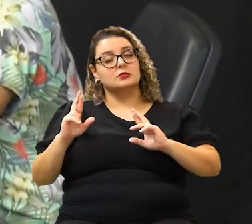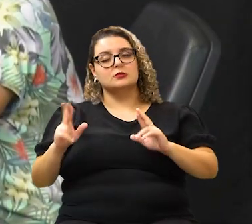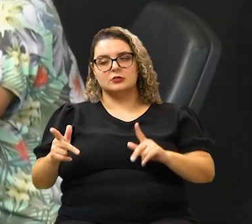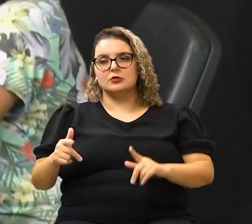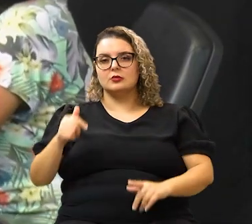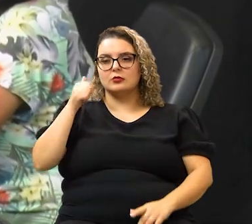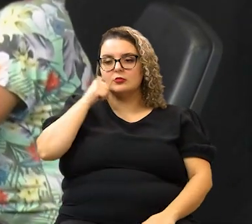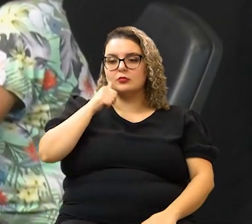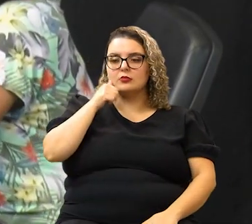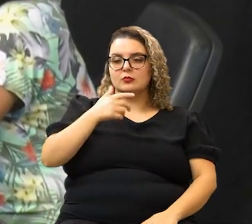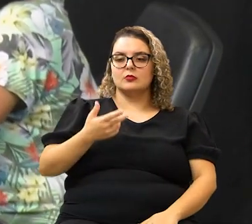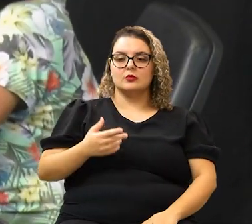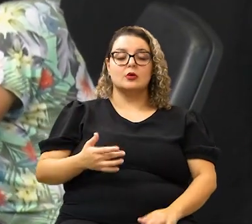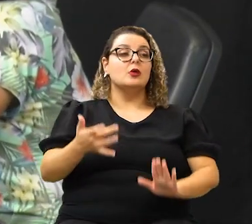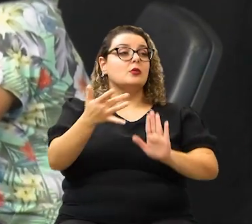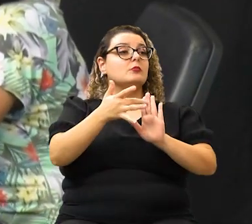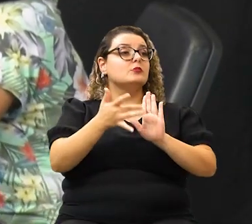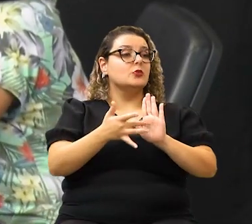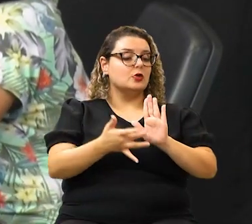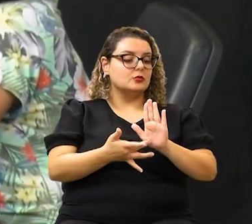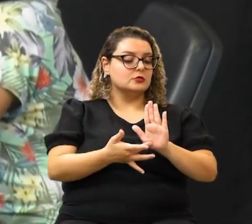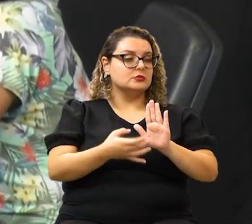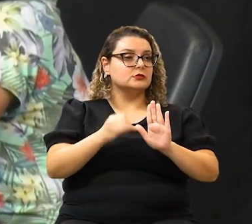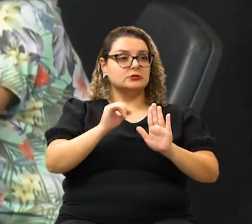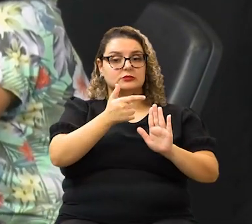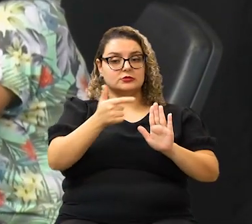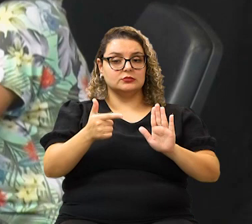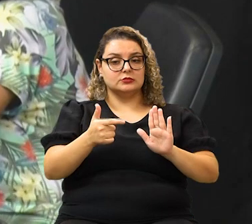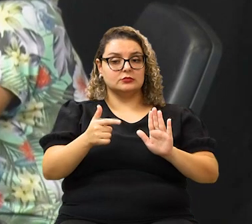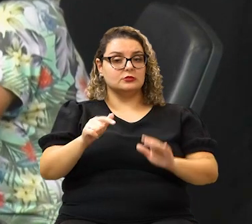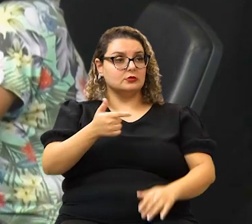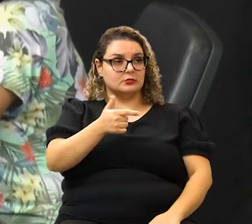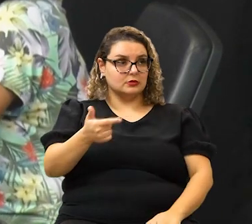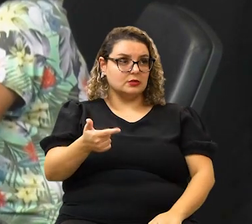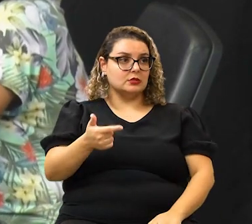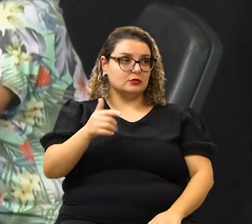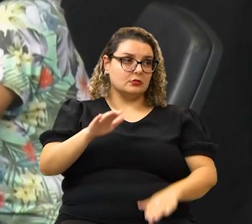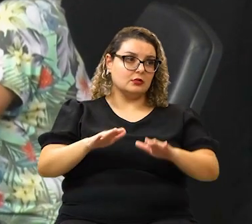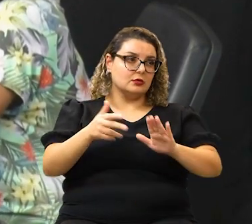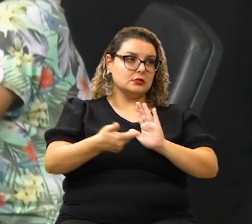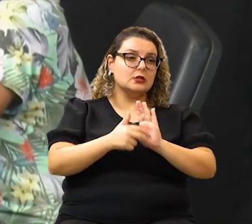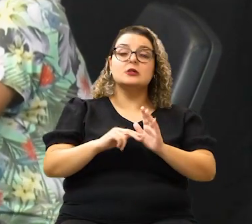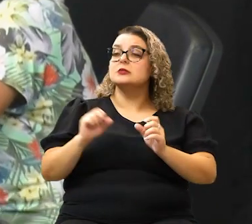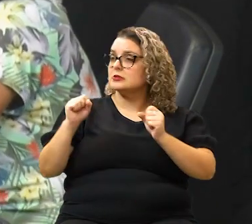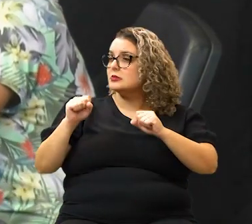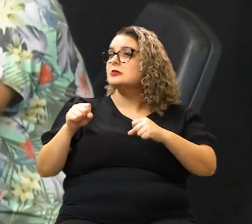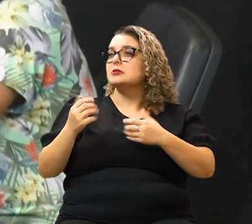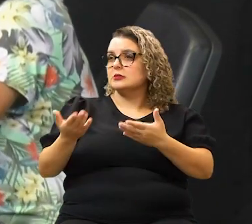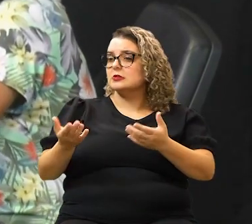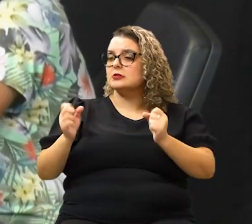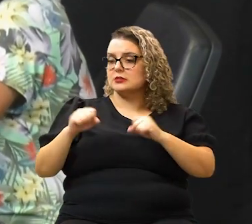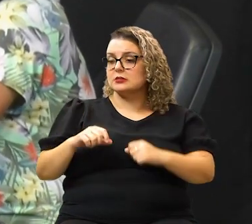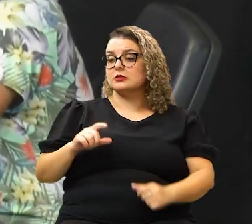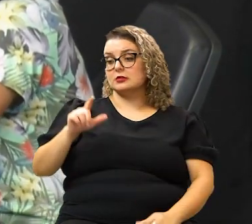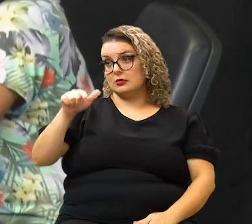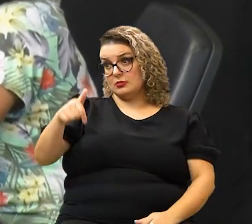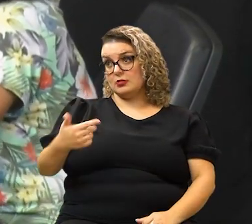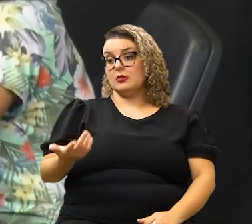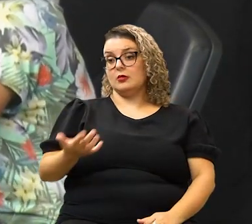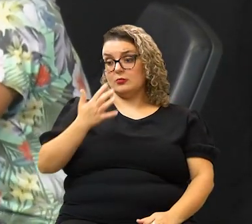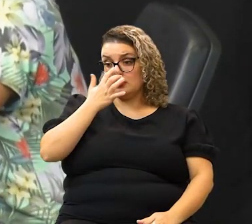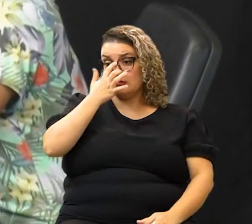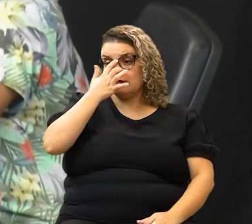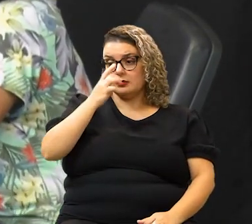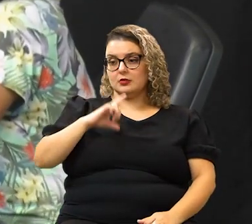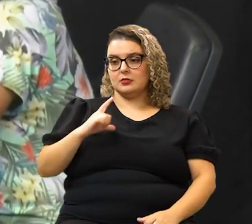não existiriam, talvez nesse sentido. Exato. E tanto que depois a gente tem a eleição de outras mulheres feministas também, né?